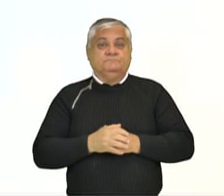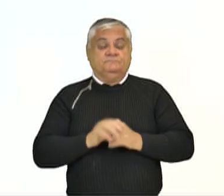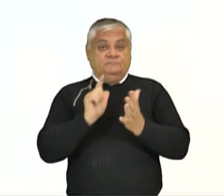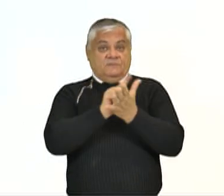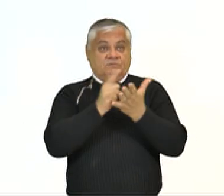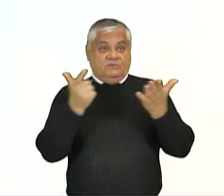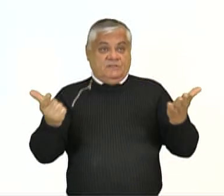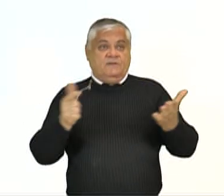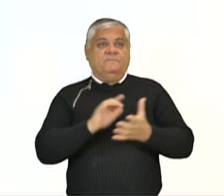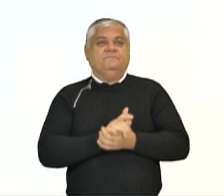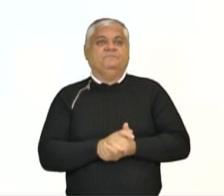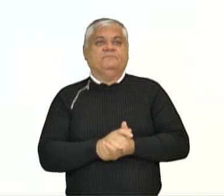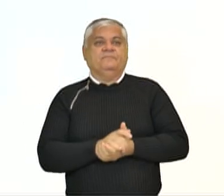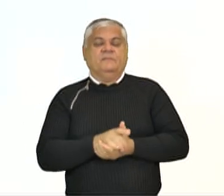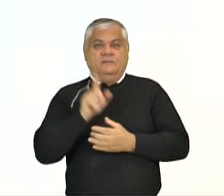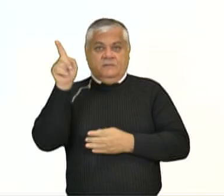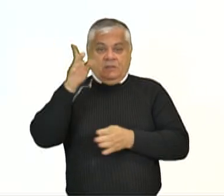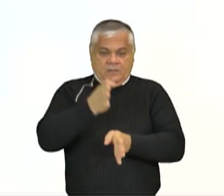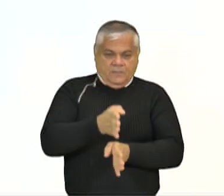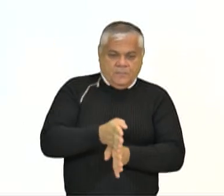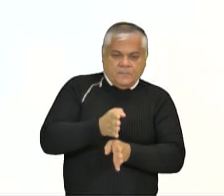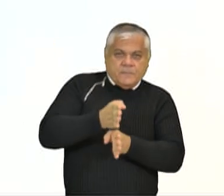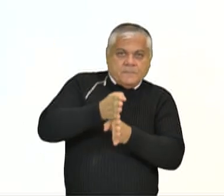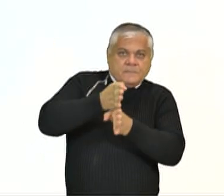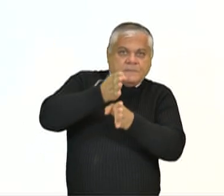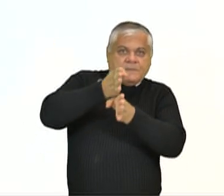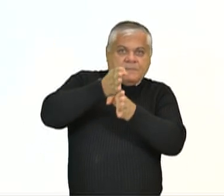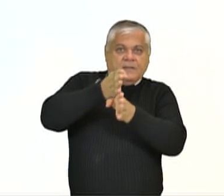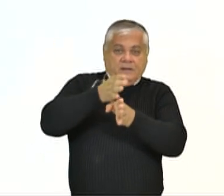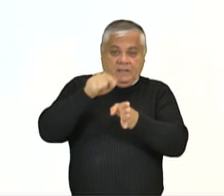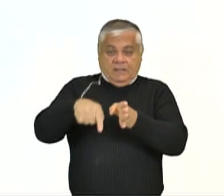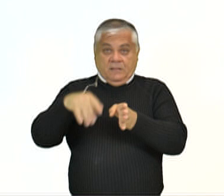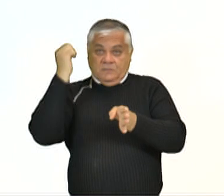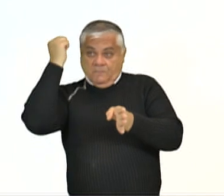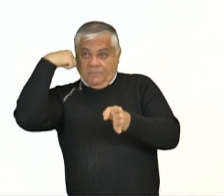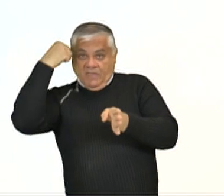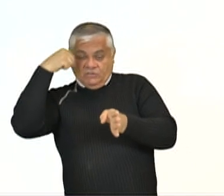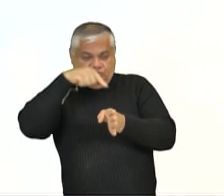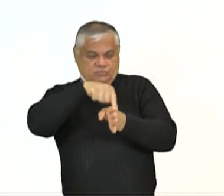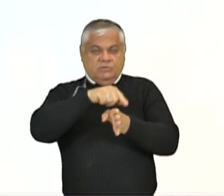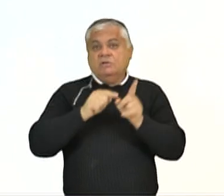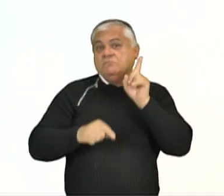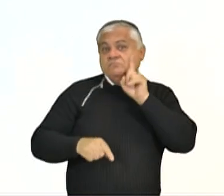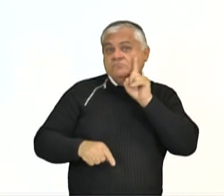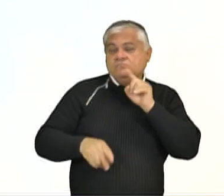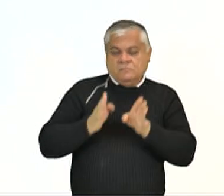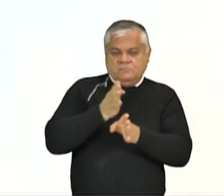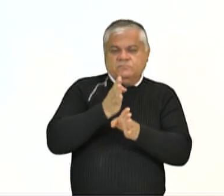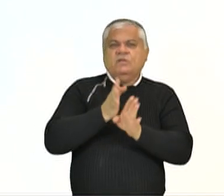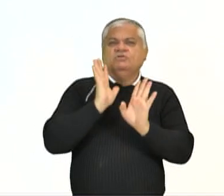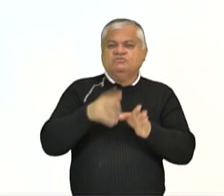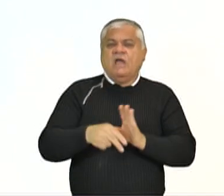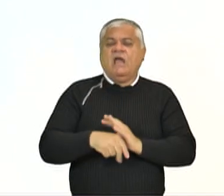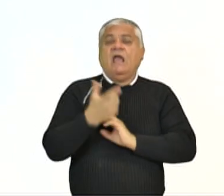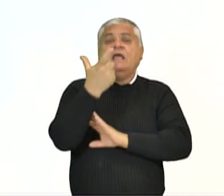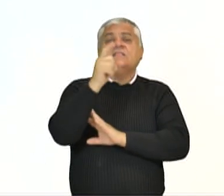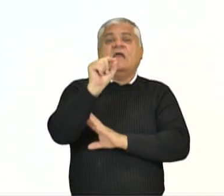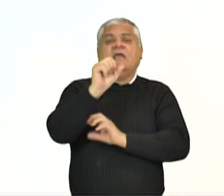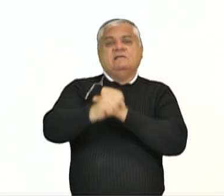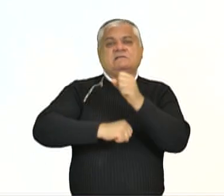olha só. Parte do muro que separa os Estados Unidos do México já existe há 2